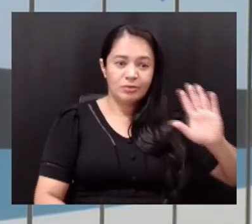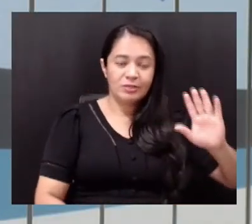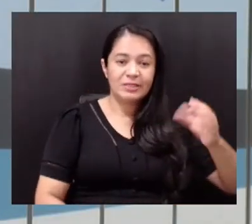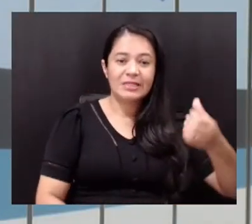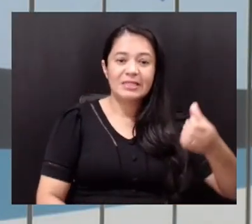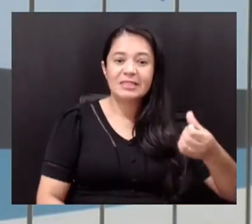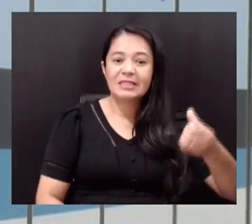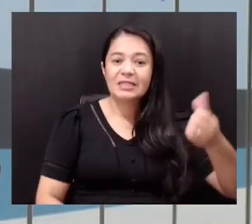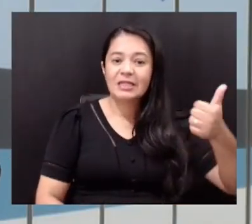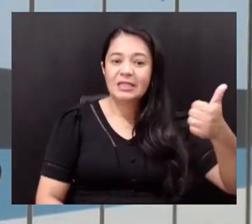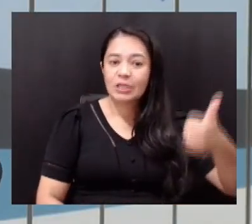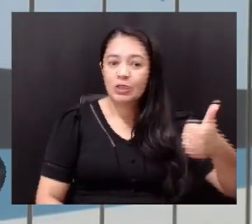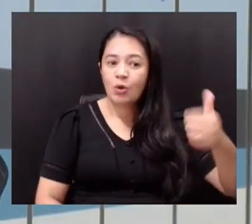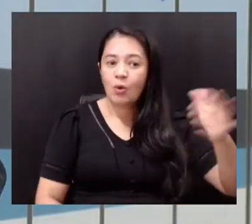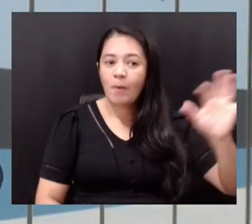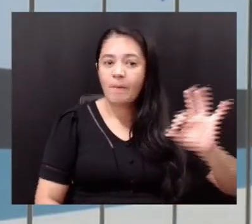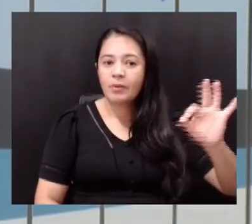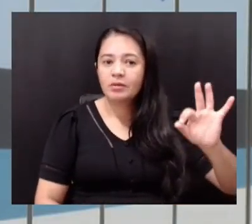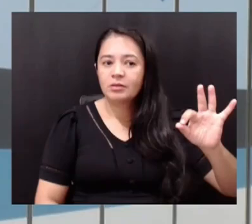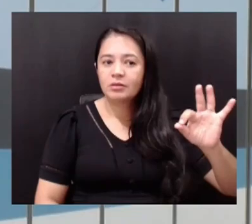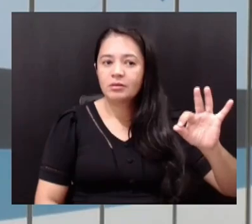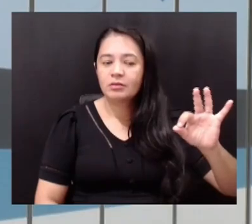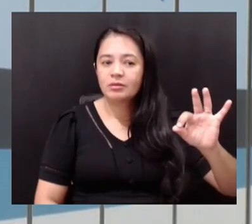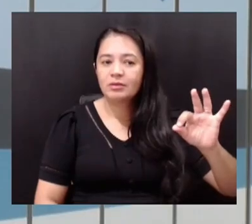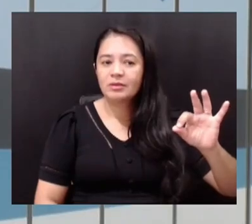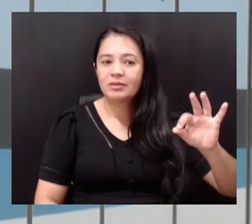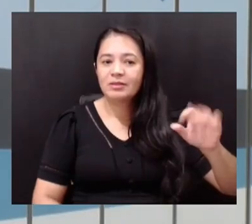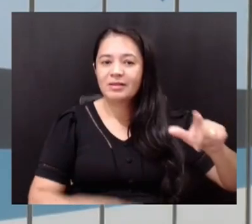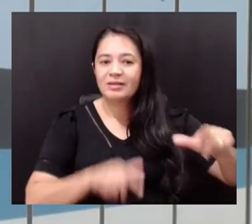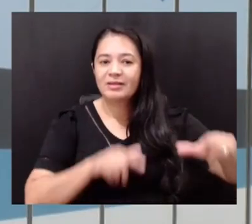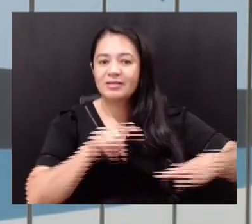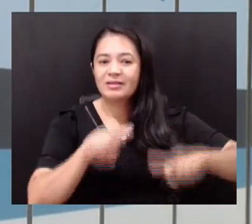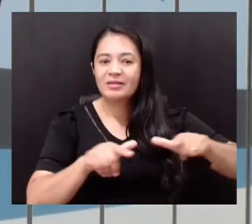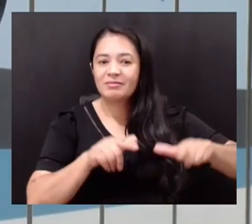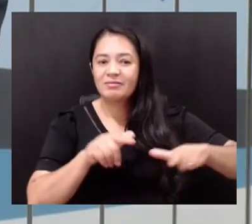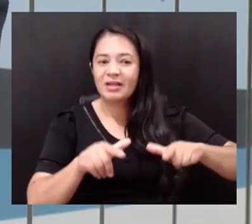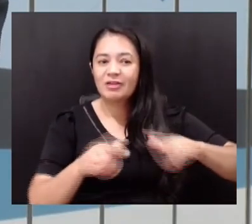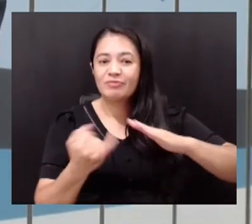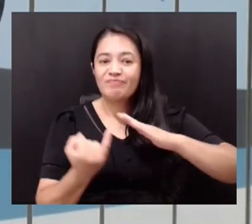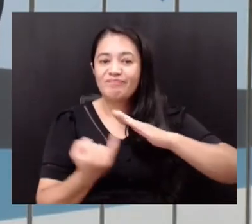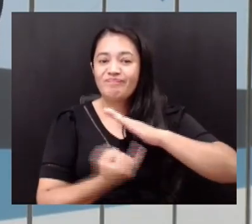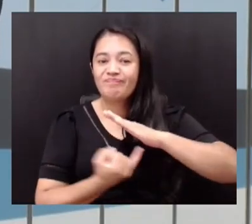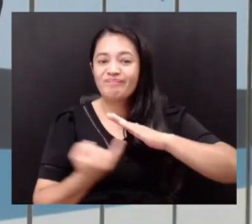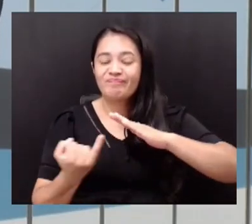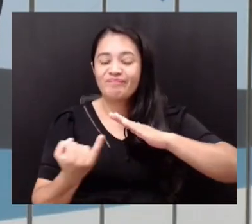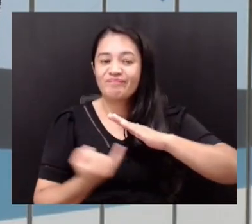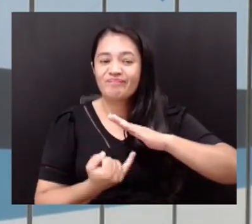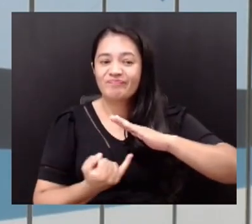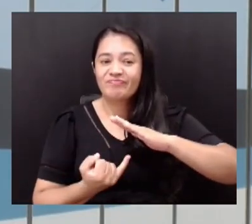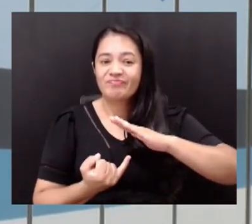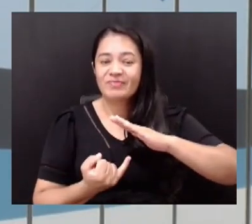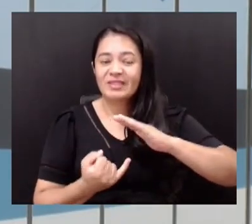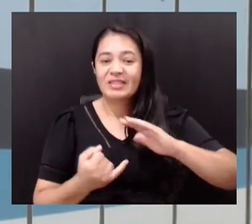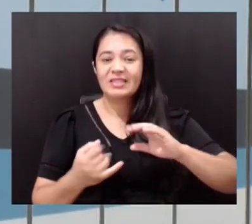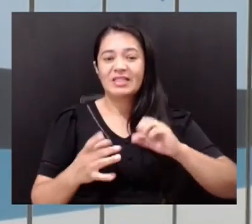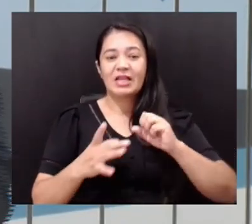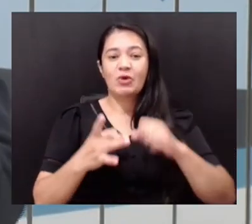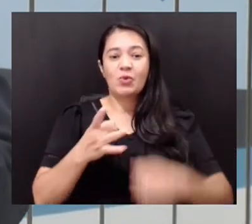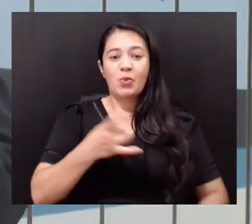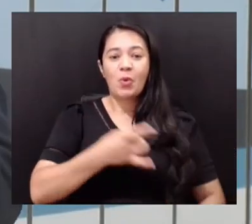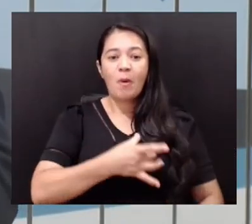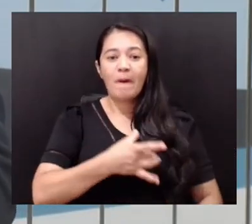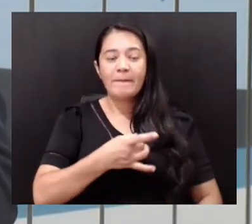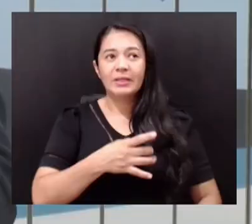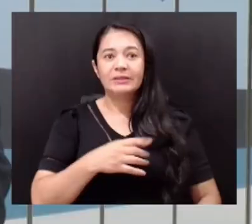61% estão em empregos informais. Isso traz uma insegurança. Será que eu vou ter o